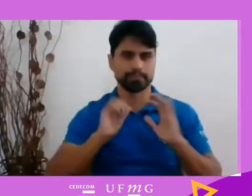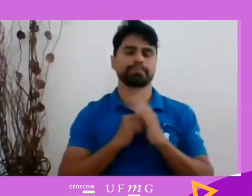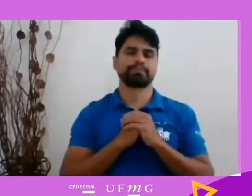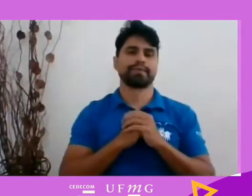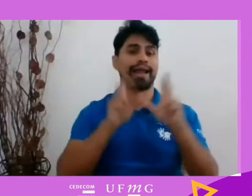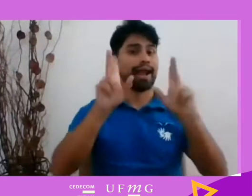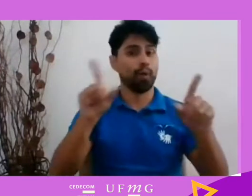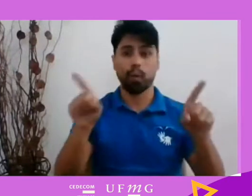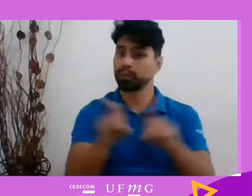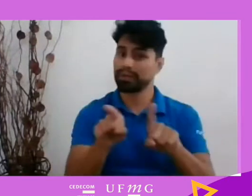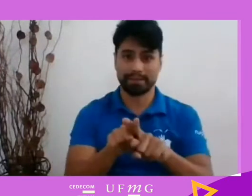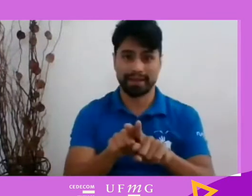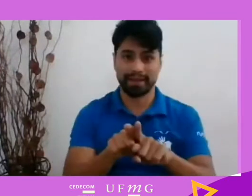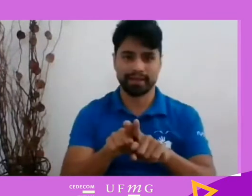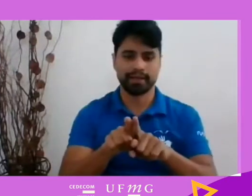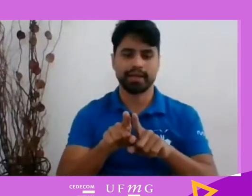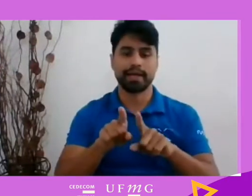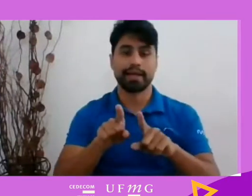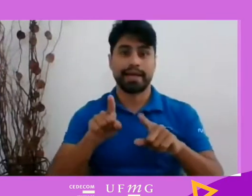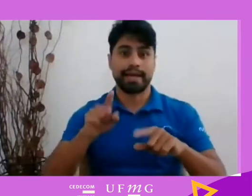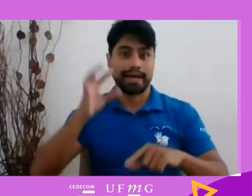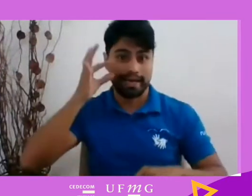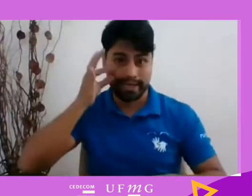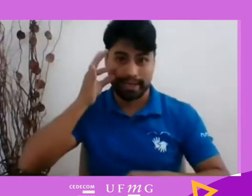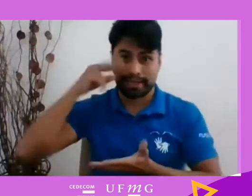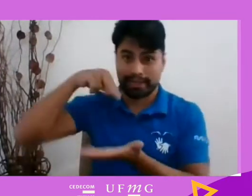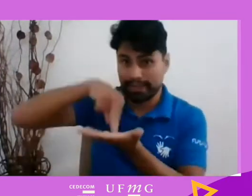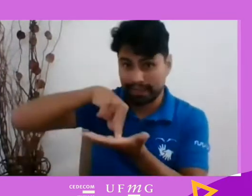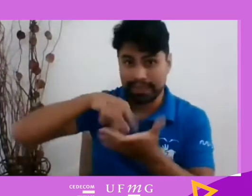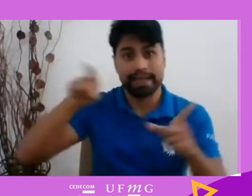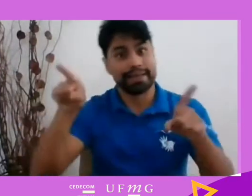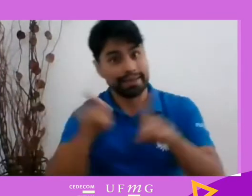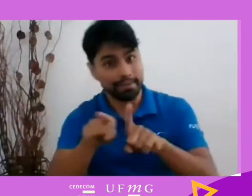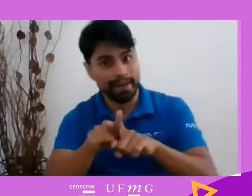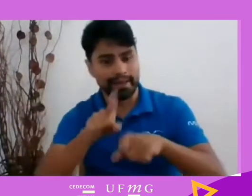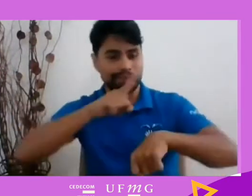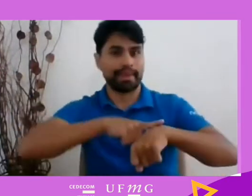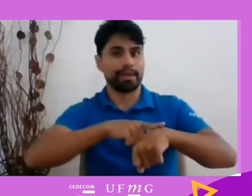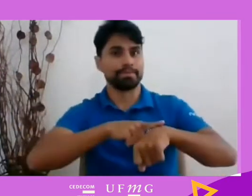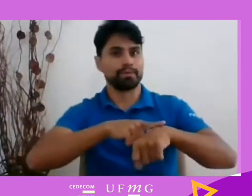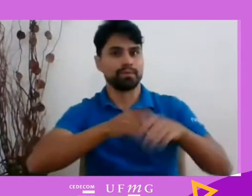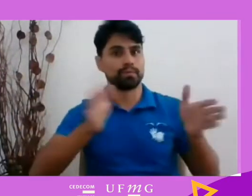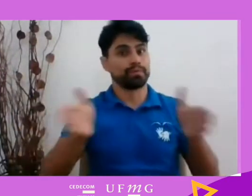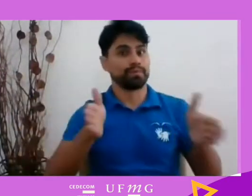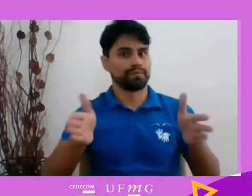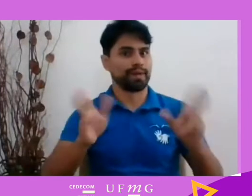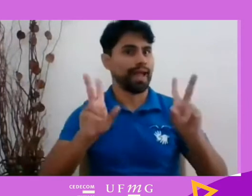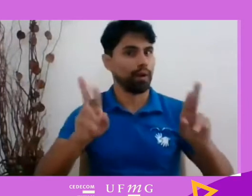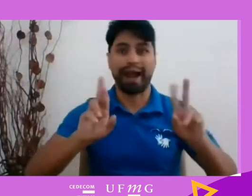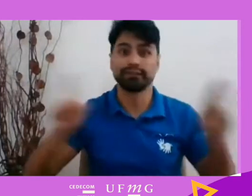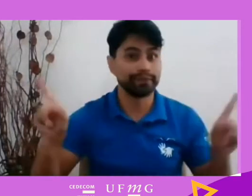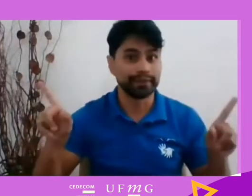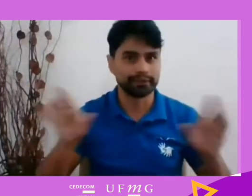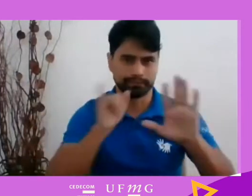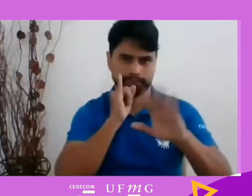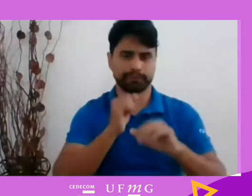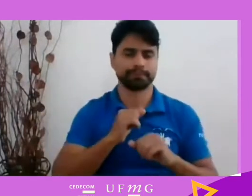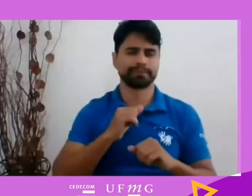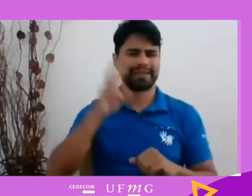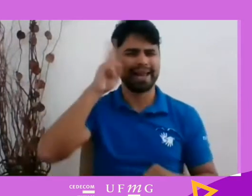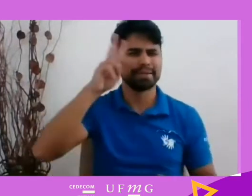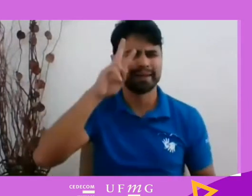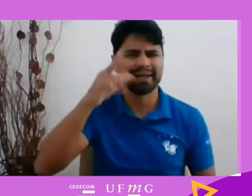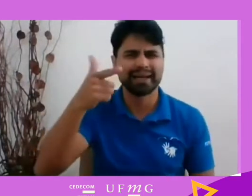vista temporal. E a gente já está aprendendo isso desde 2013, quando os eventos eram planejados